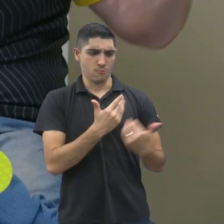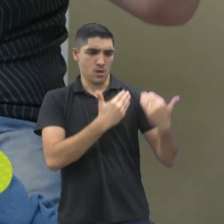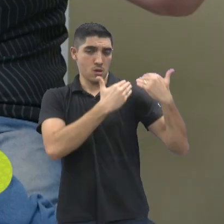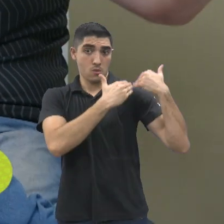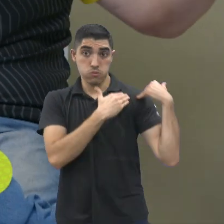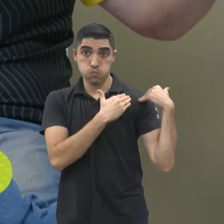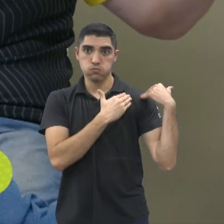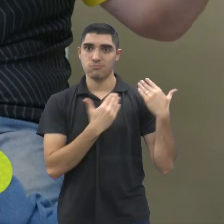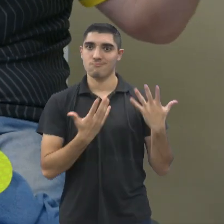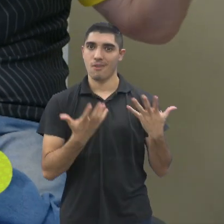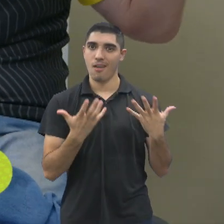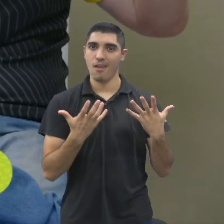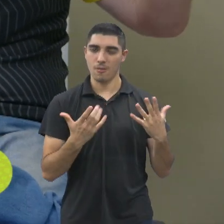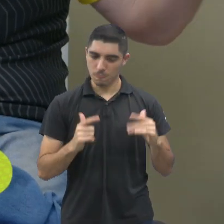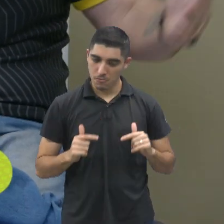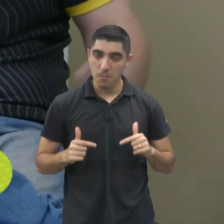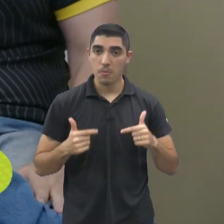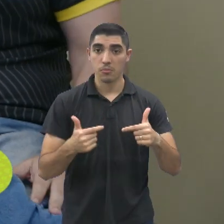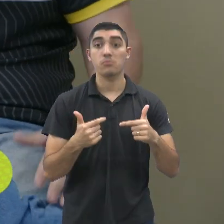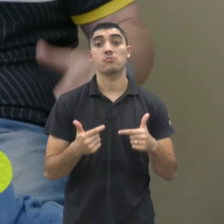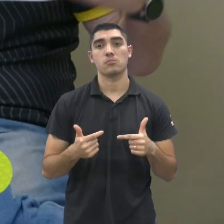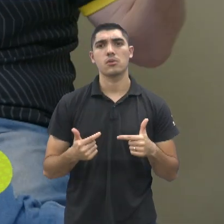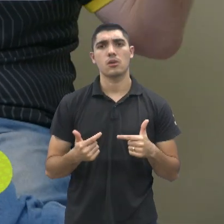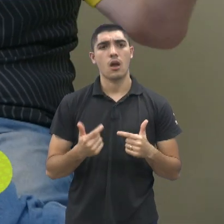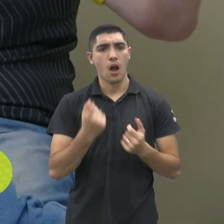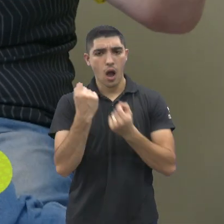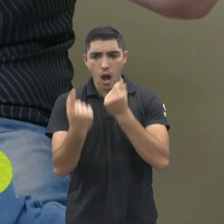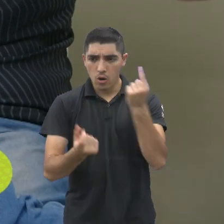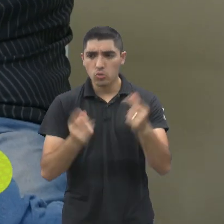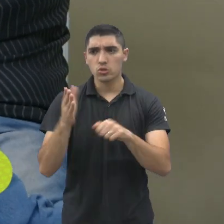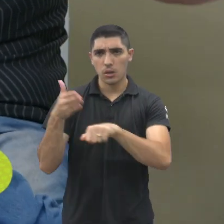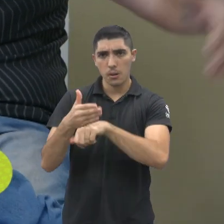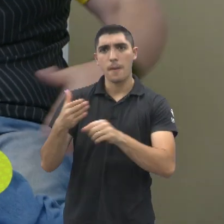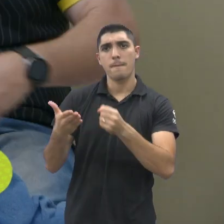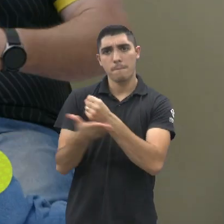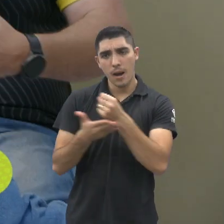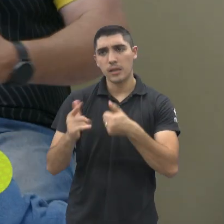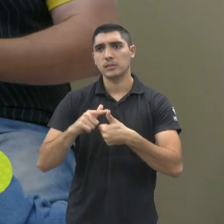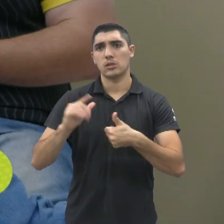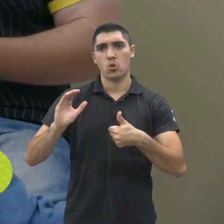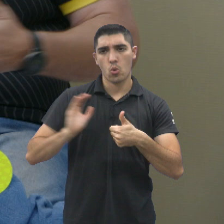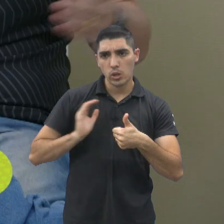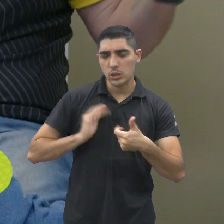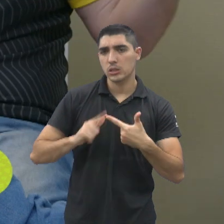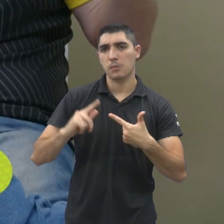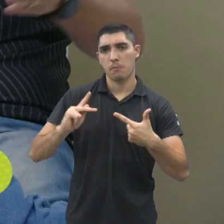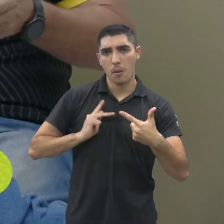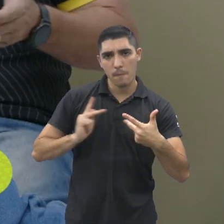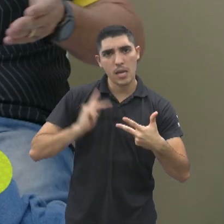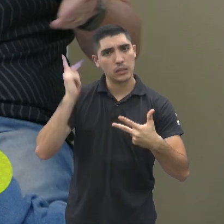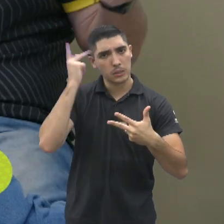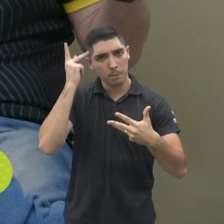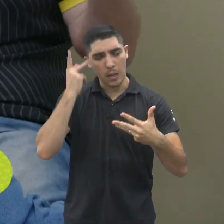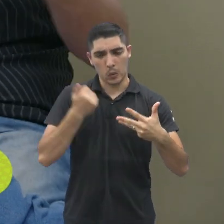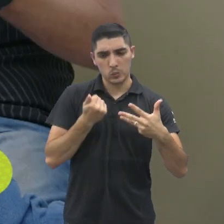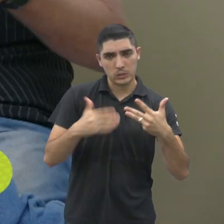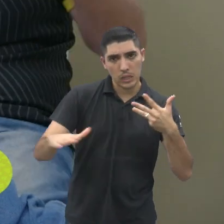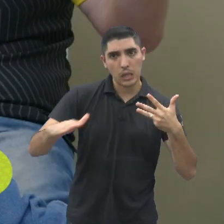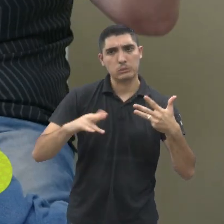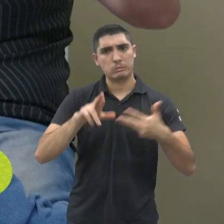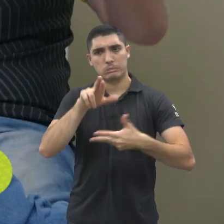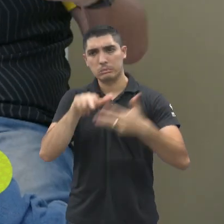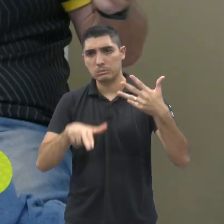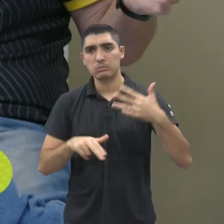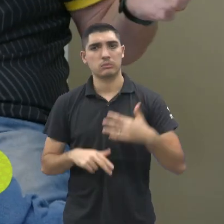sol. Muitos já tiveram um time grande, muitos já passaram por base de Corinthians, Palmeiras, São Paulo, Santos. Então, e alguma coisa fizeram na carreira, na vida,